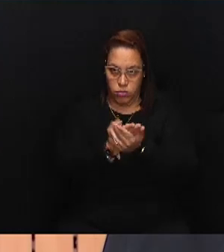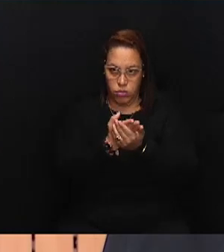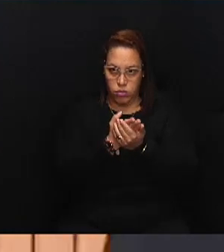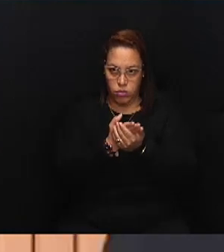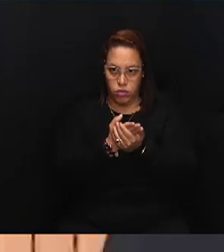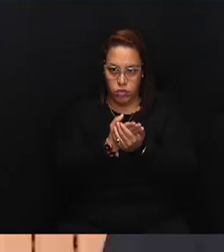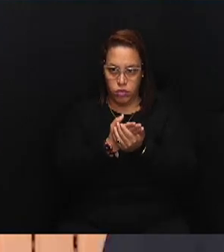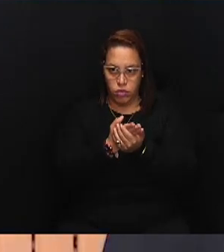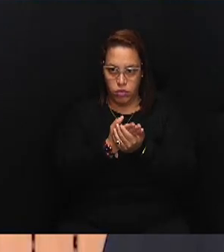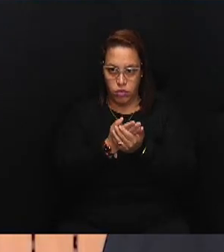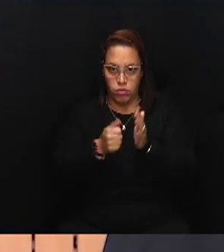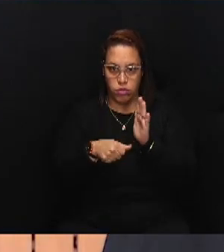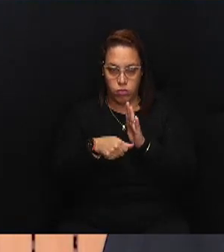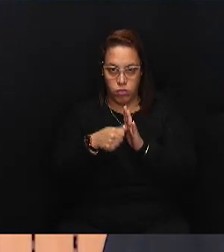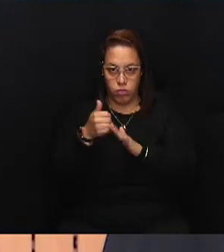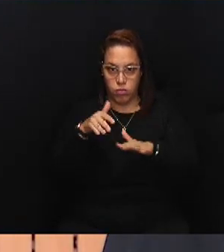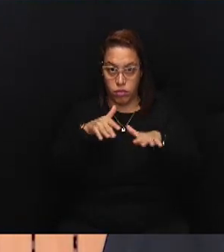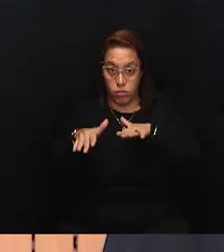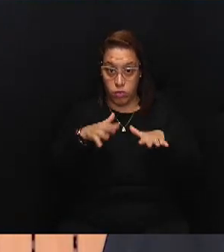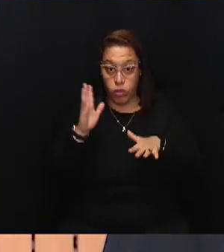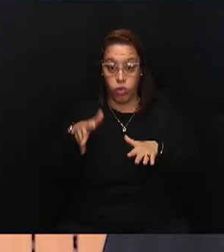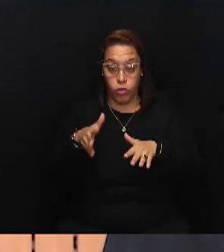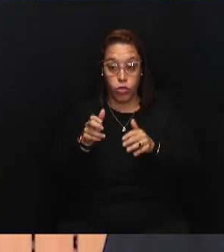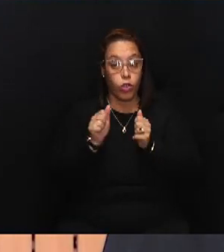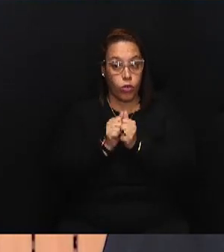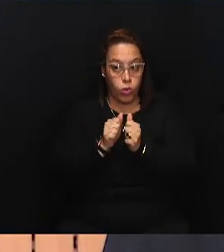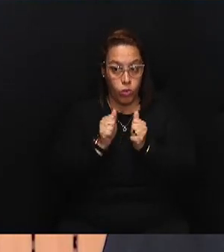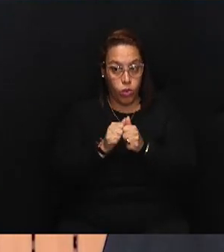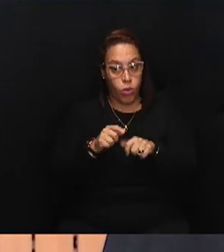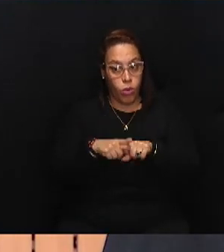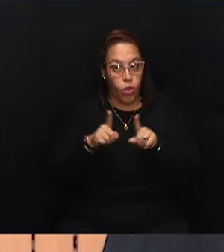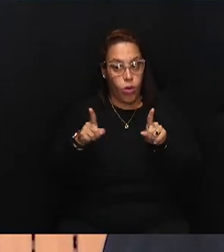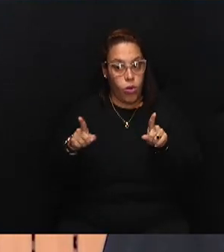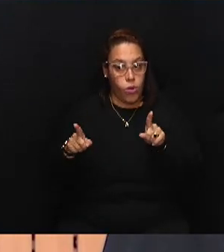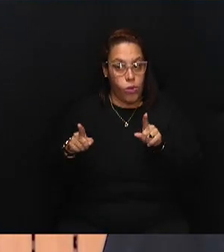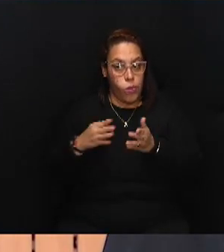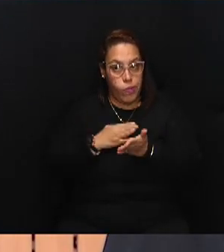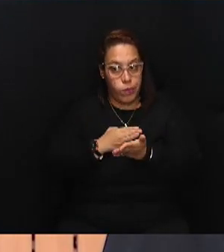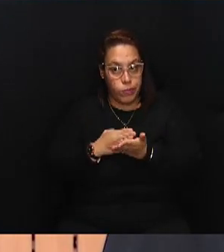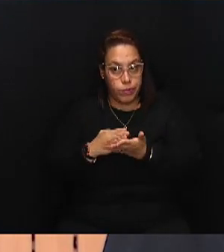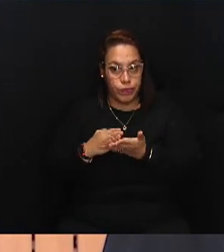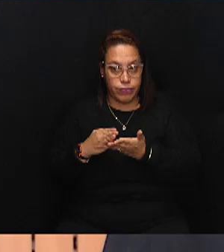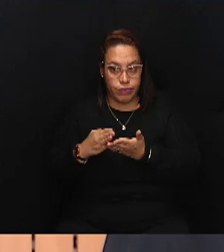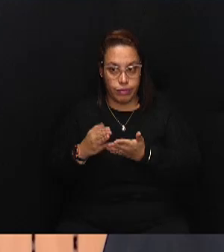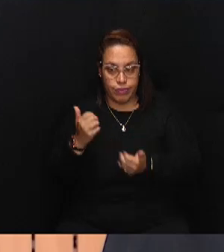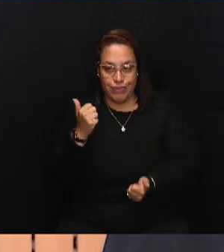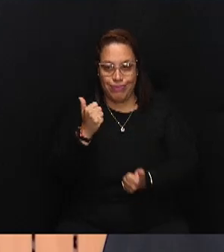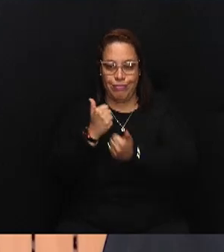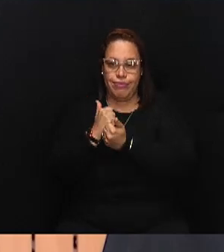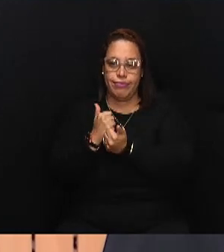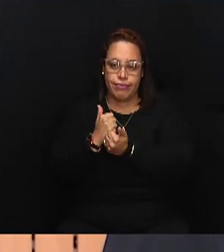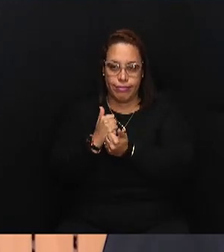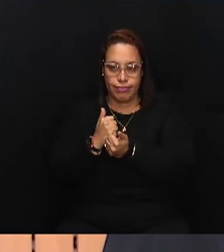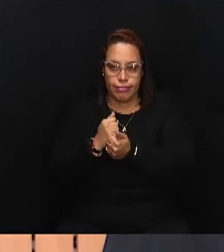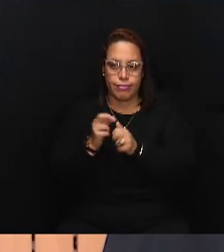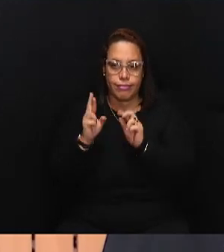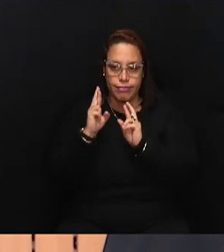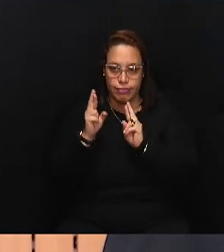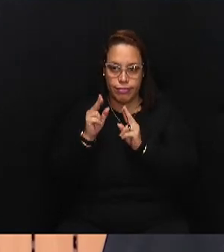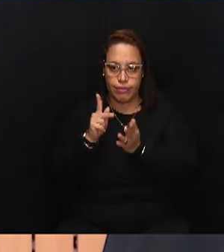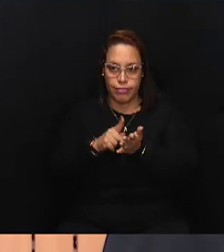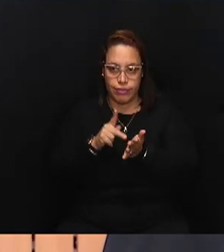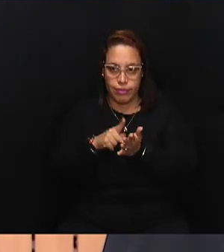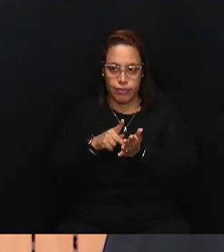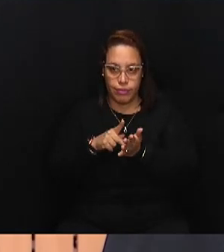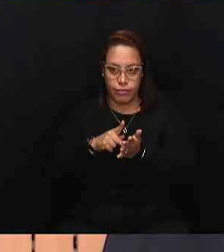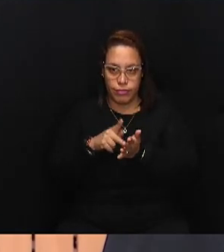não vou falar que é o primeiro momento, porque nós já estivemos juntos, né? Mas acredito que é o início aí de uma grande parceria, porque nós esperamos, de fato, contar